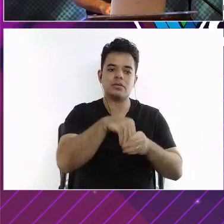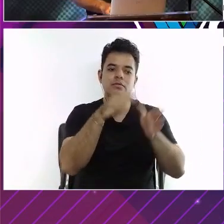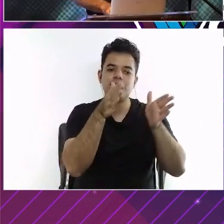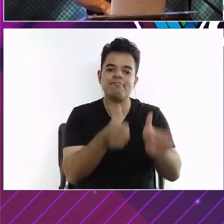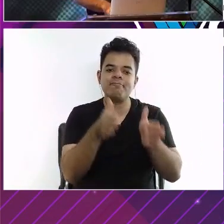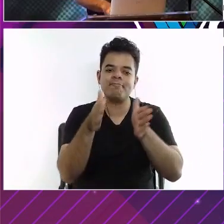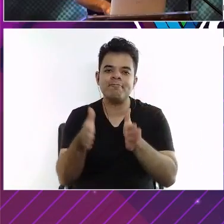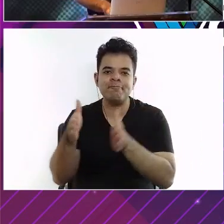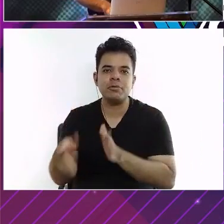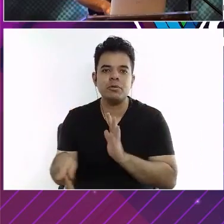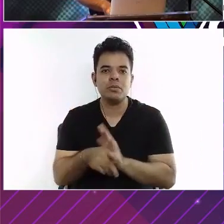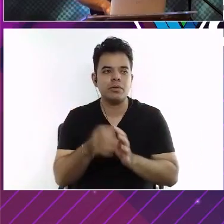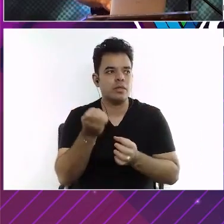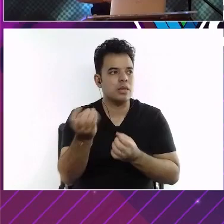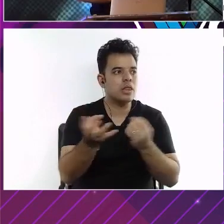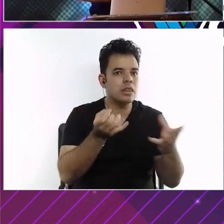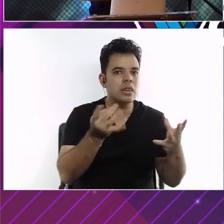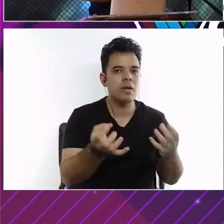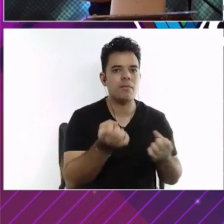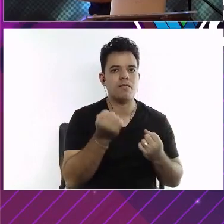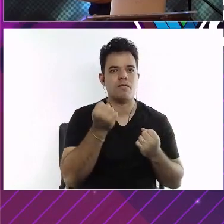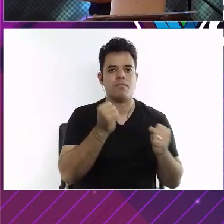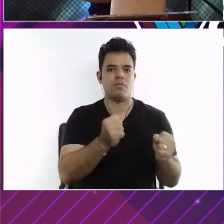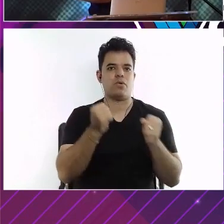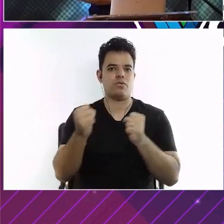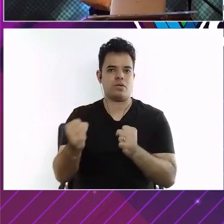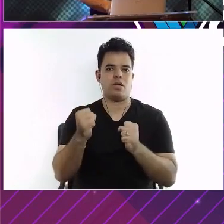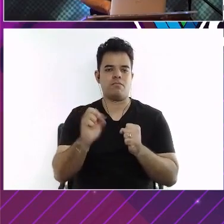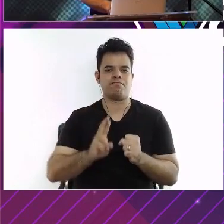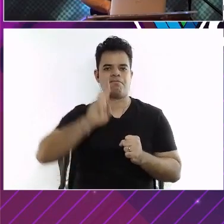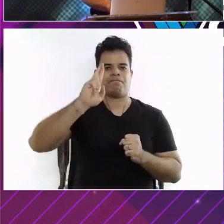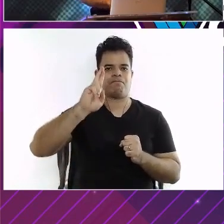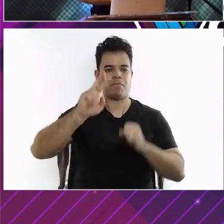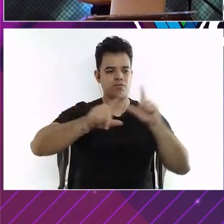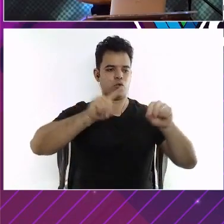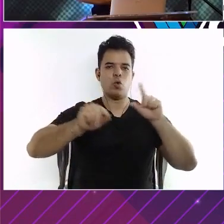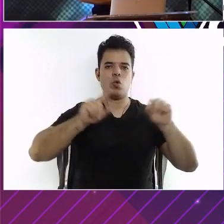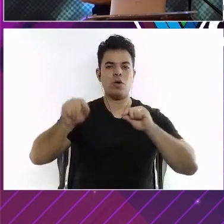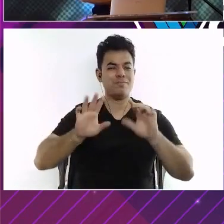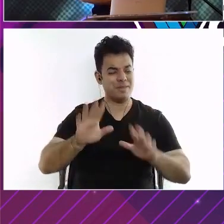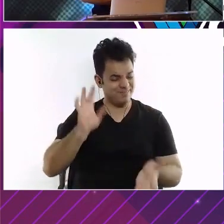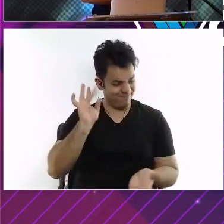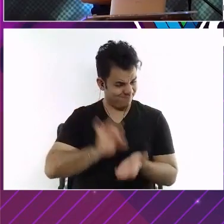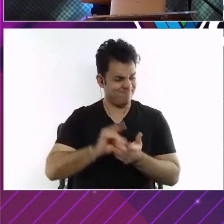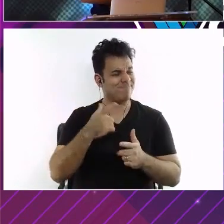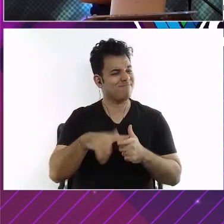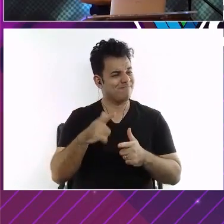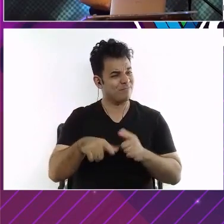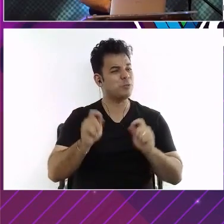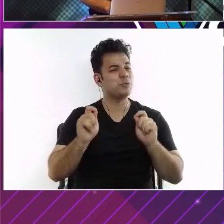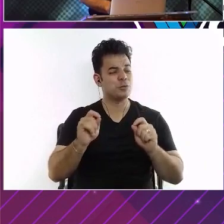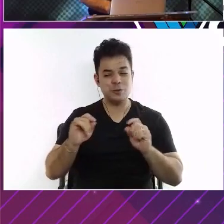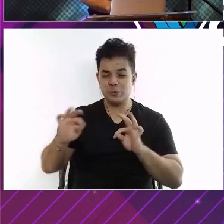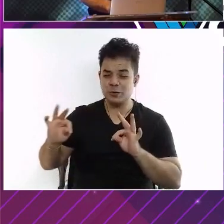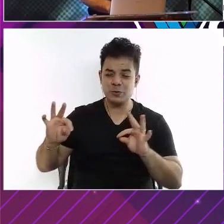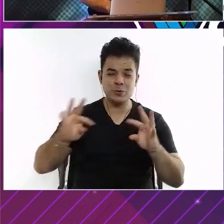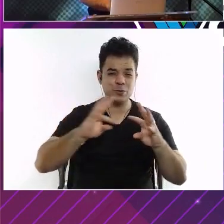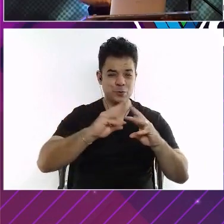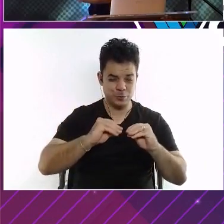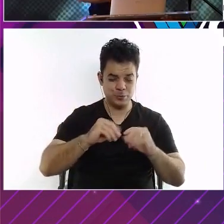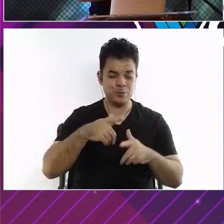para distribuir poder. Mas o problema, mesmo, de tudo isso, talvez seja